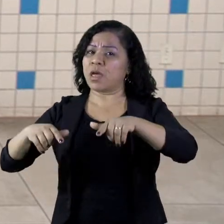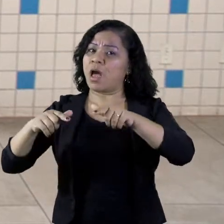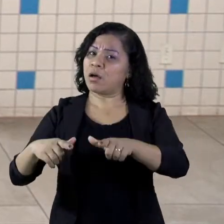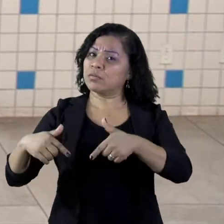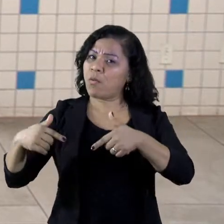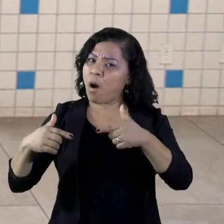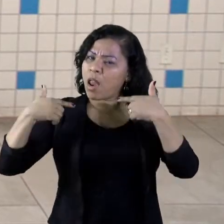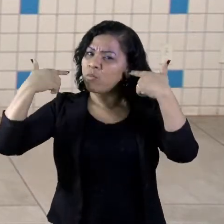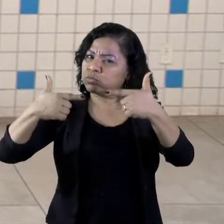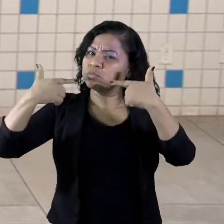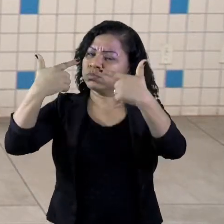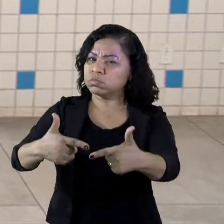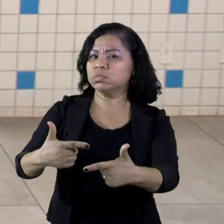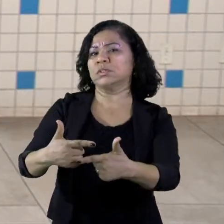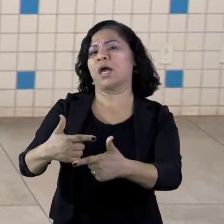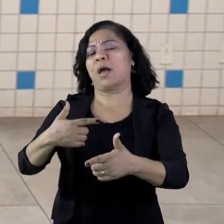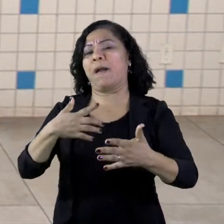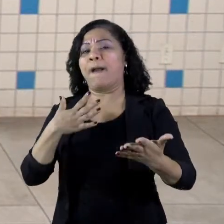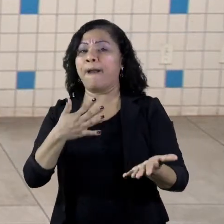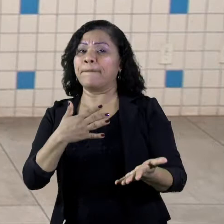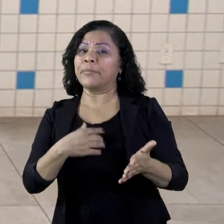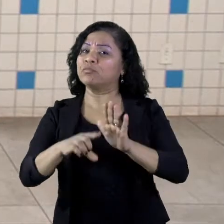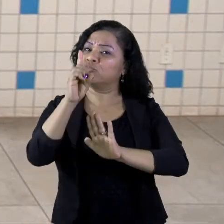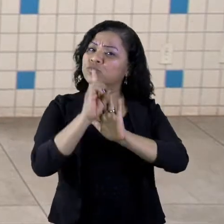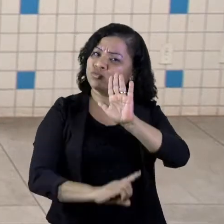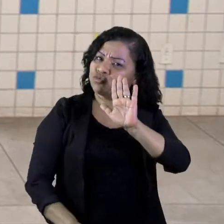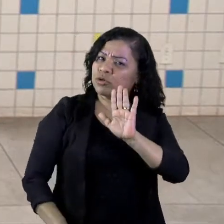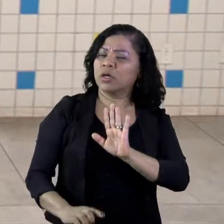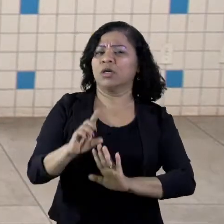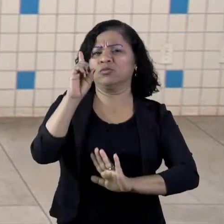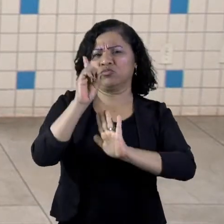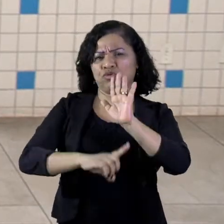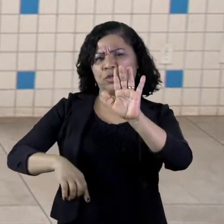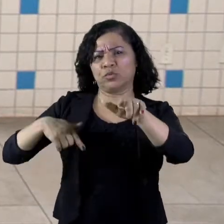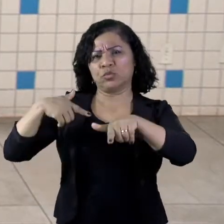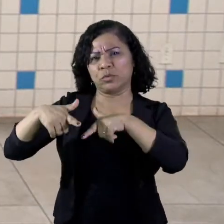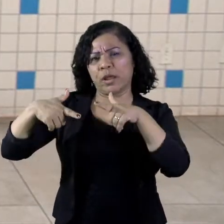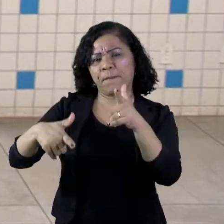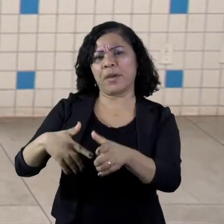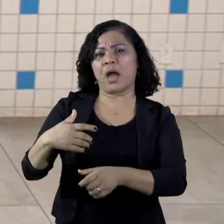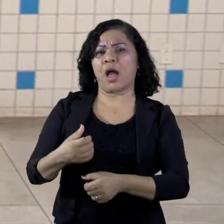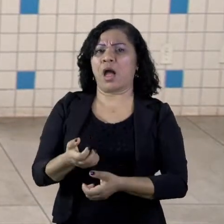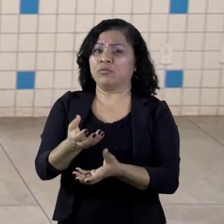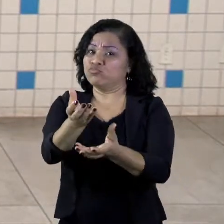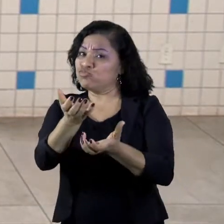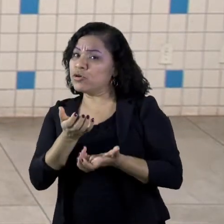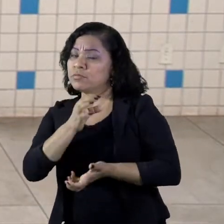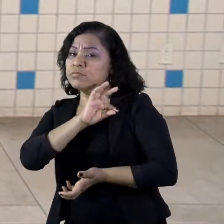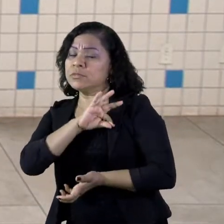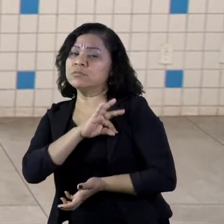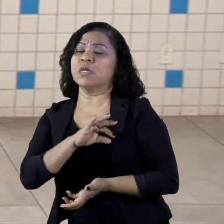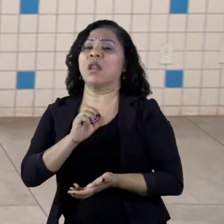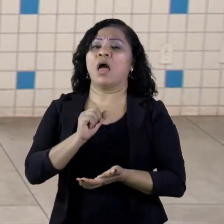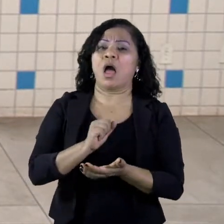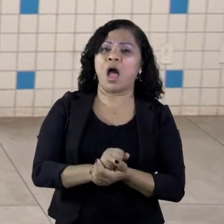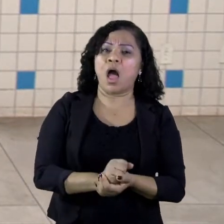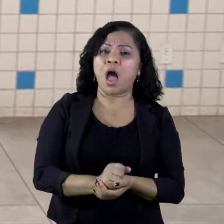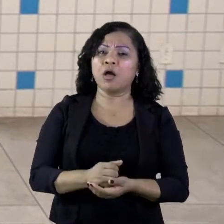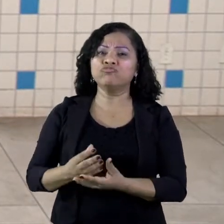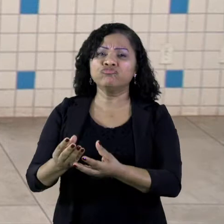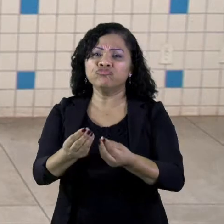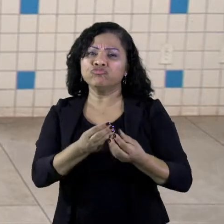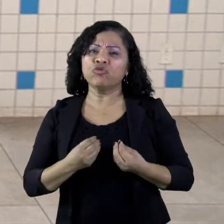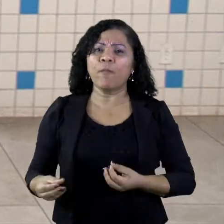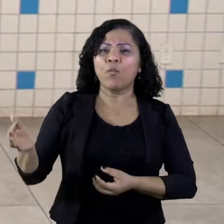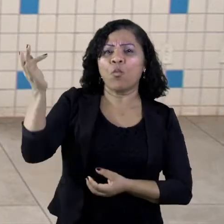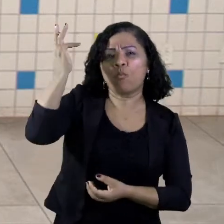o direito também do trabalho, o direito de ser bem remunerada. Muitos filósofos e economistas do